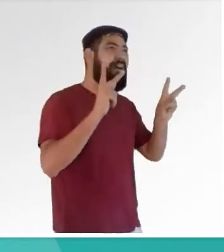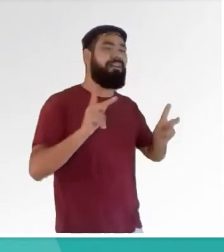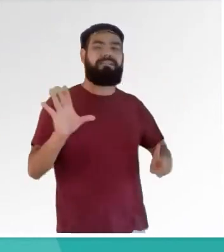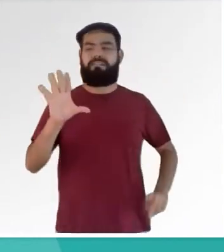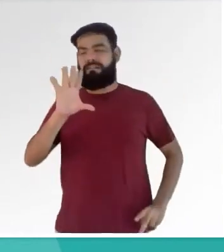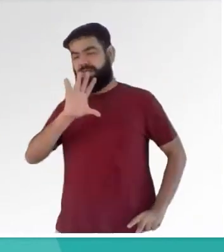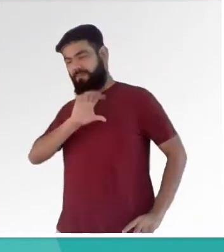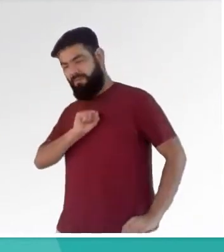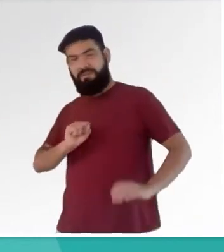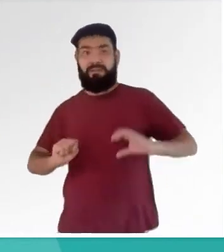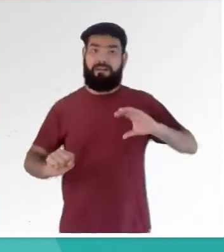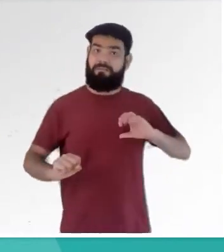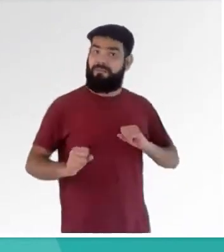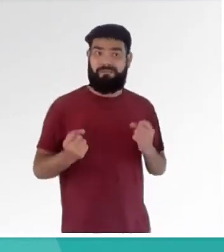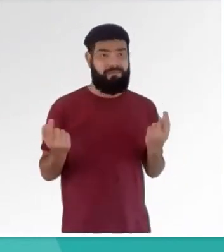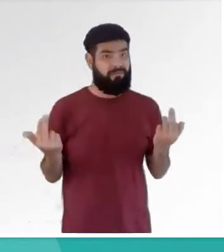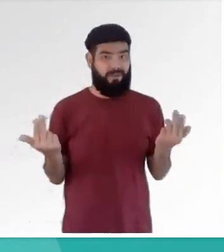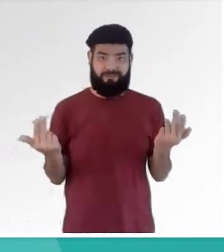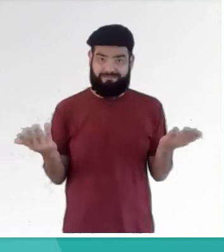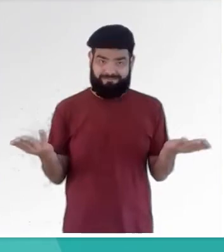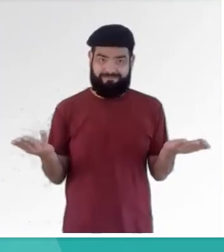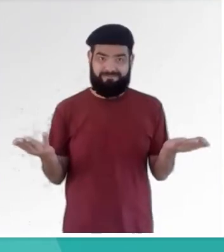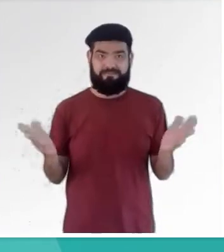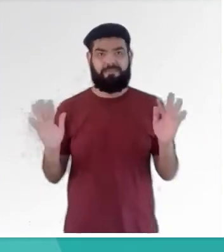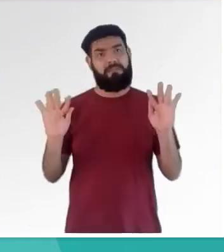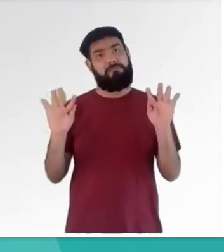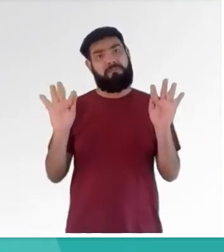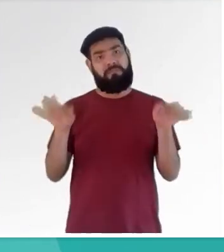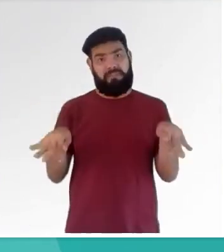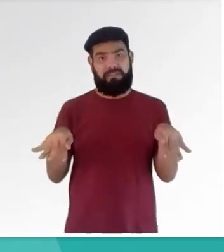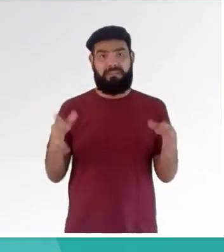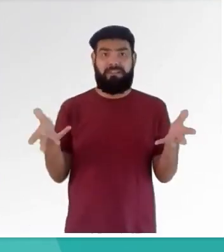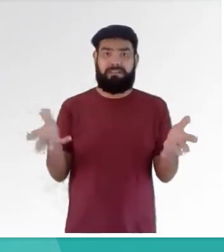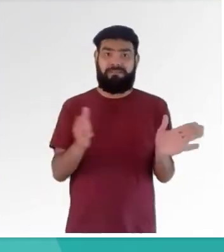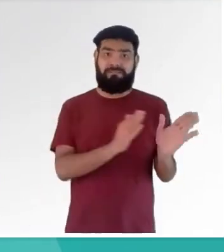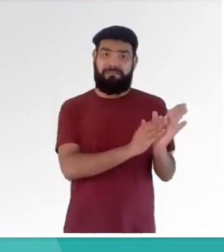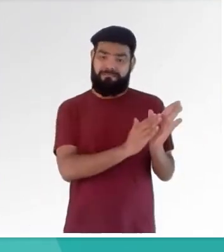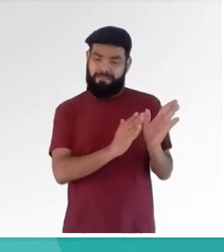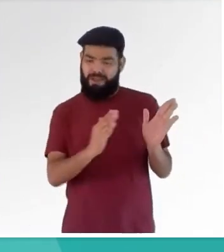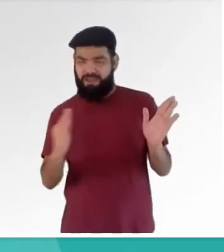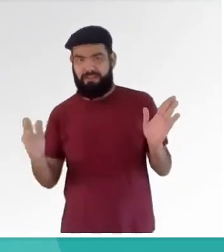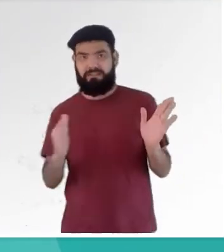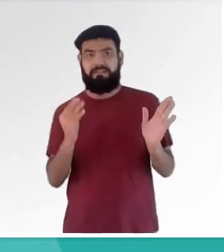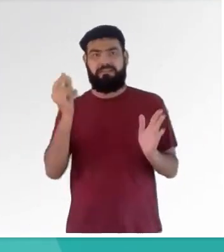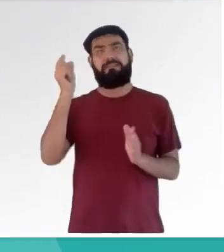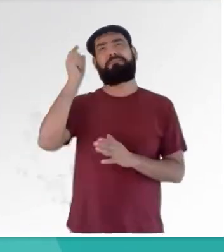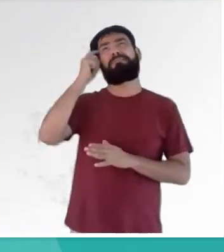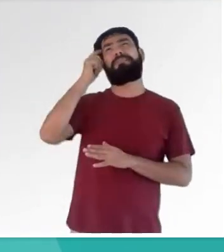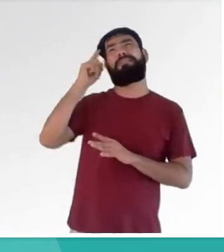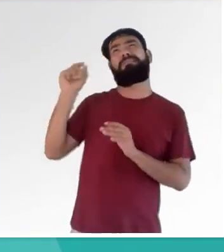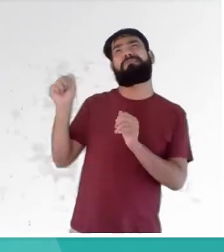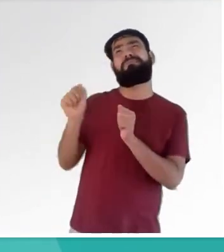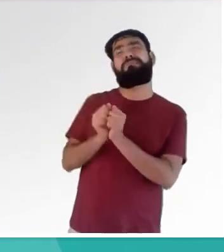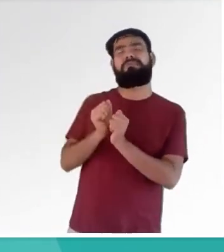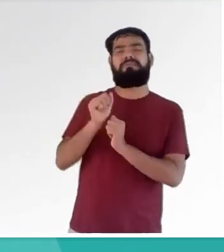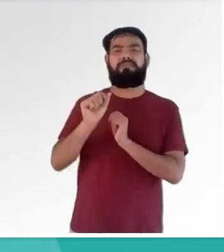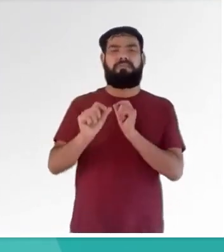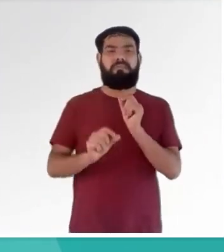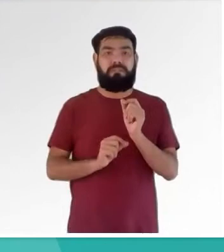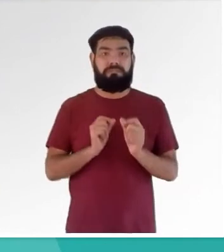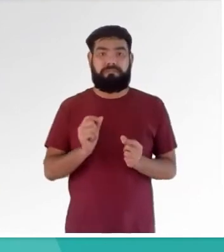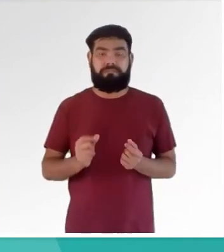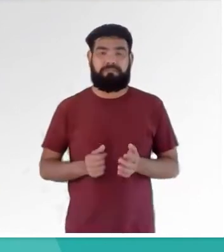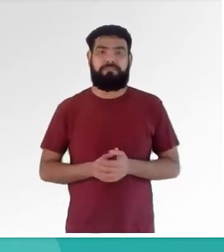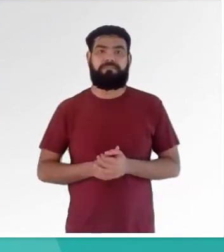E para finalizar, né? Para finalizar aqui esses pontos, né? Que nós estamos pensando juntos,